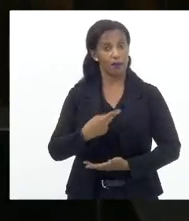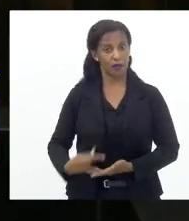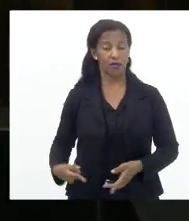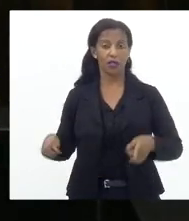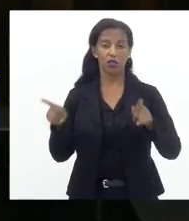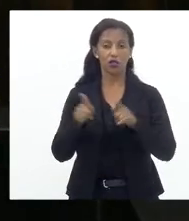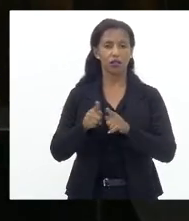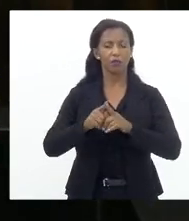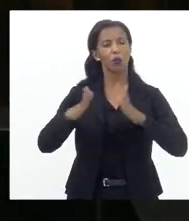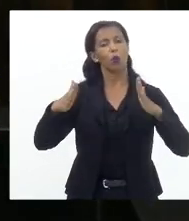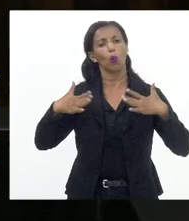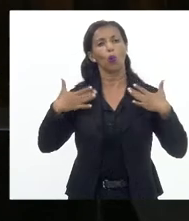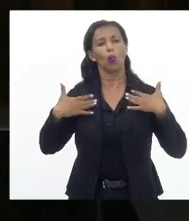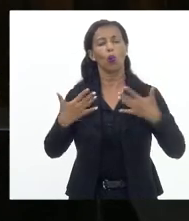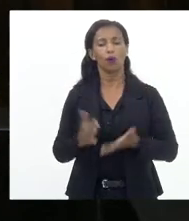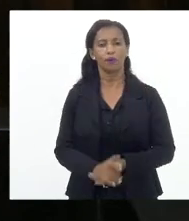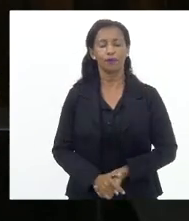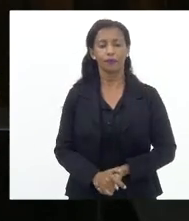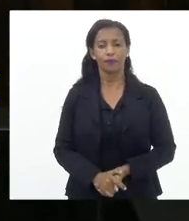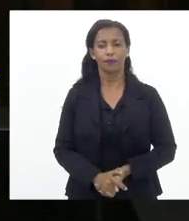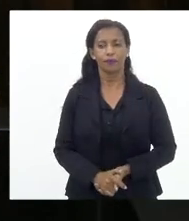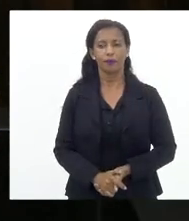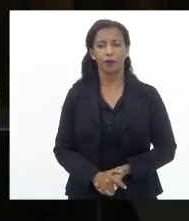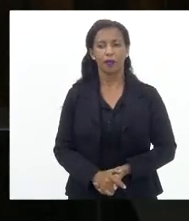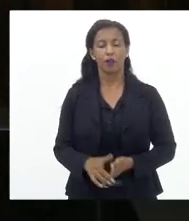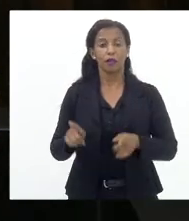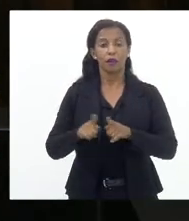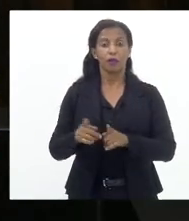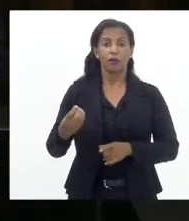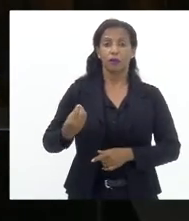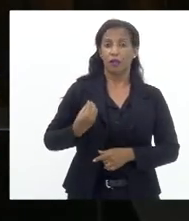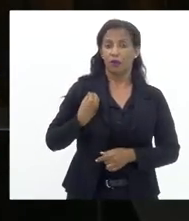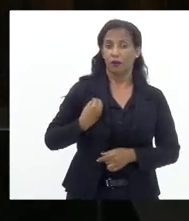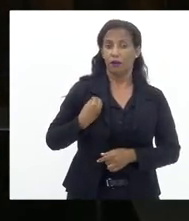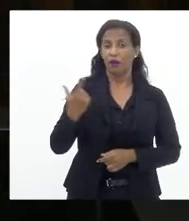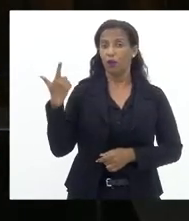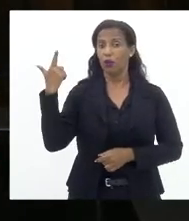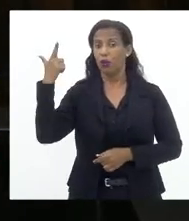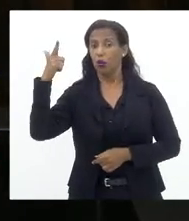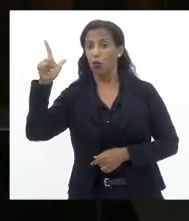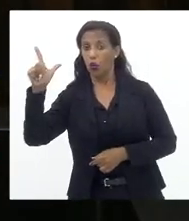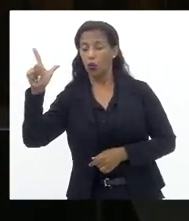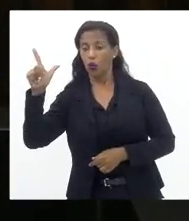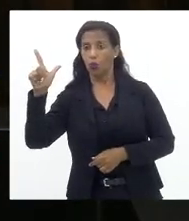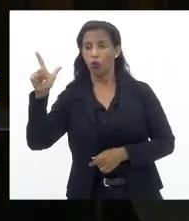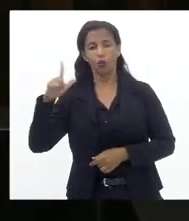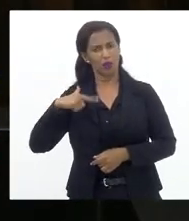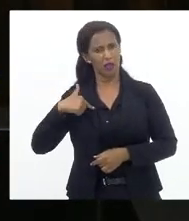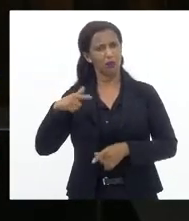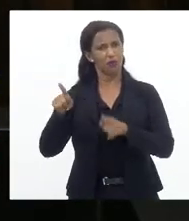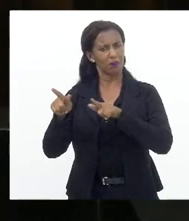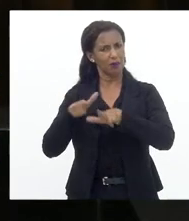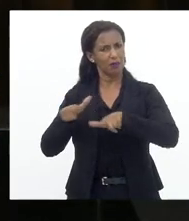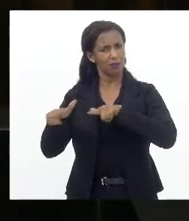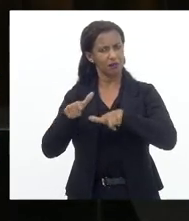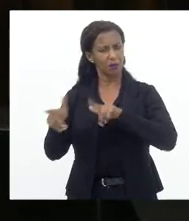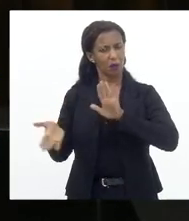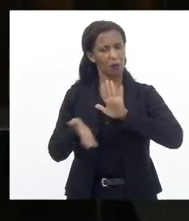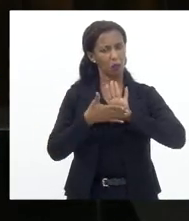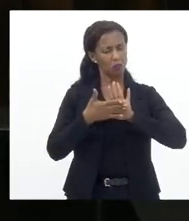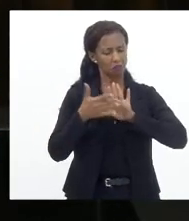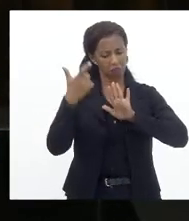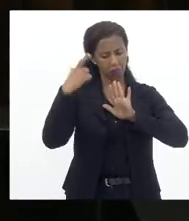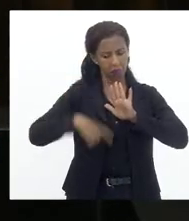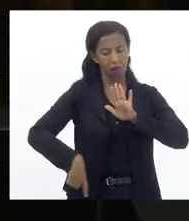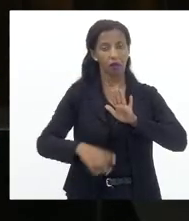posso me esquivar de falar do que a gente tá vivendo em outra temática que eu tenho trabalhado através do meu mandato